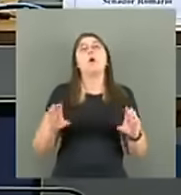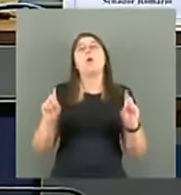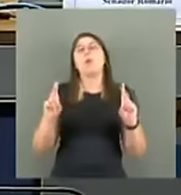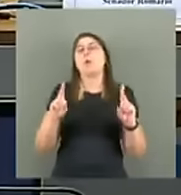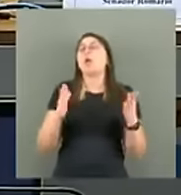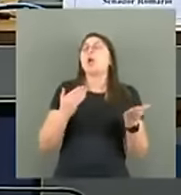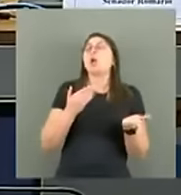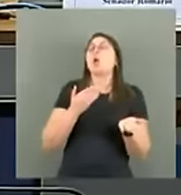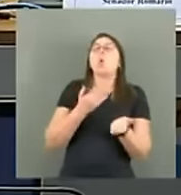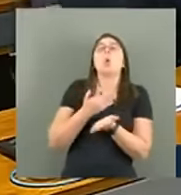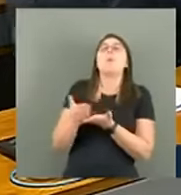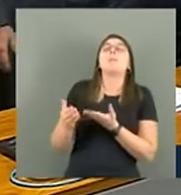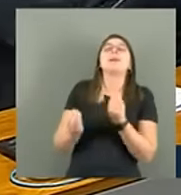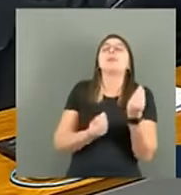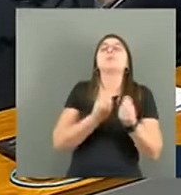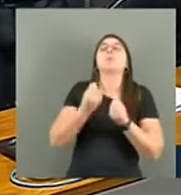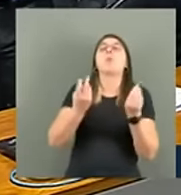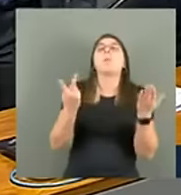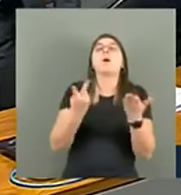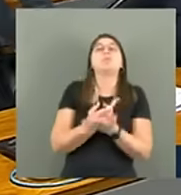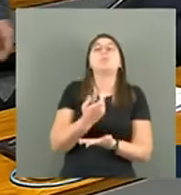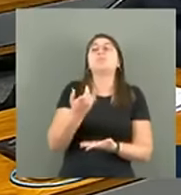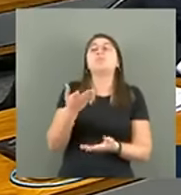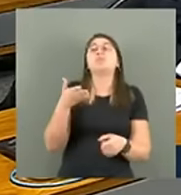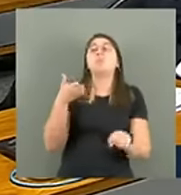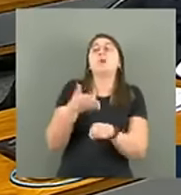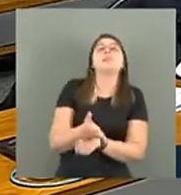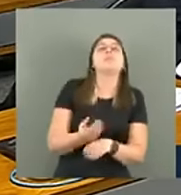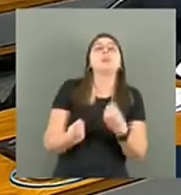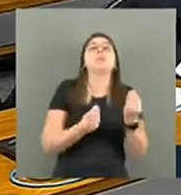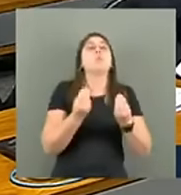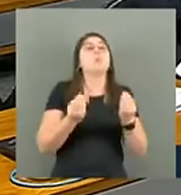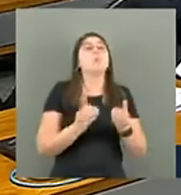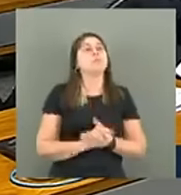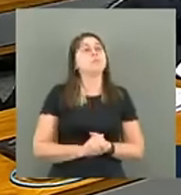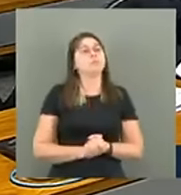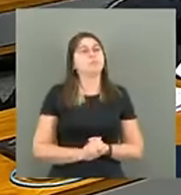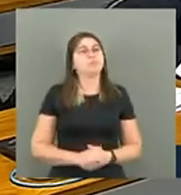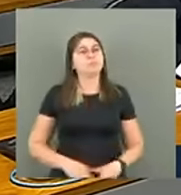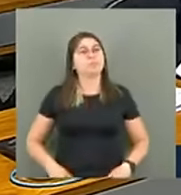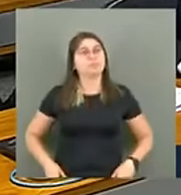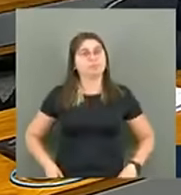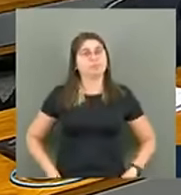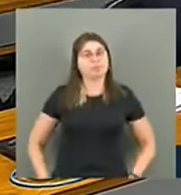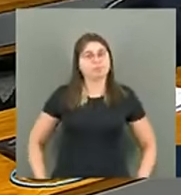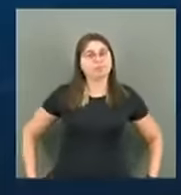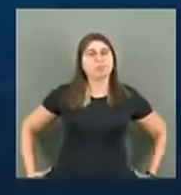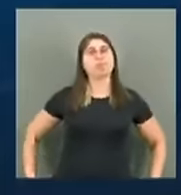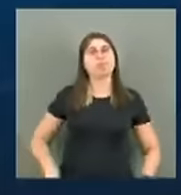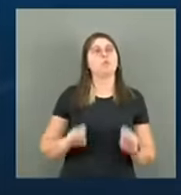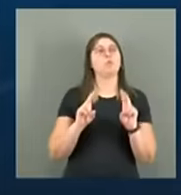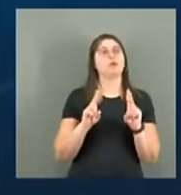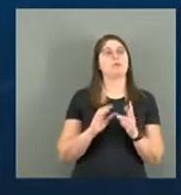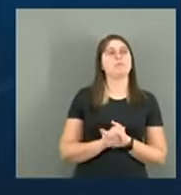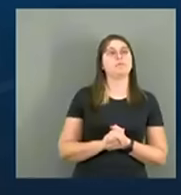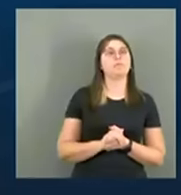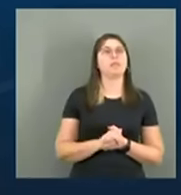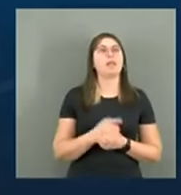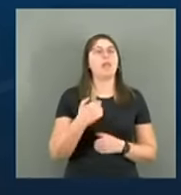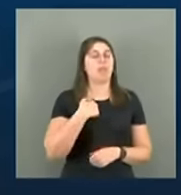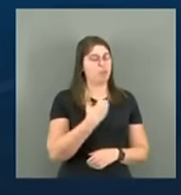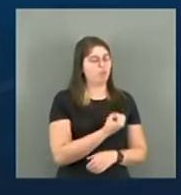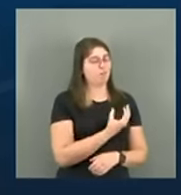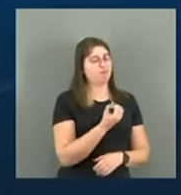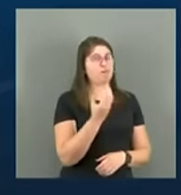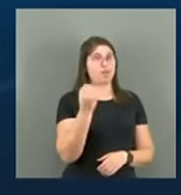é que você entrou nisso, como é que se desenvolveu, por favor. Tá, vamos lá. Eu fiz uma viagem